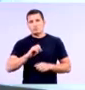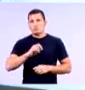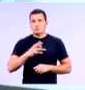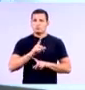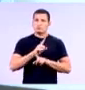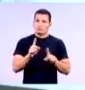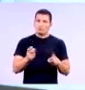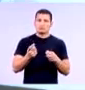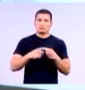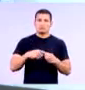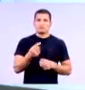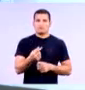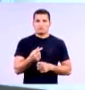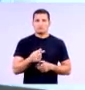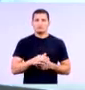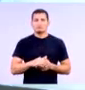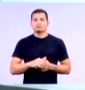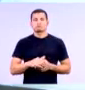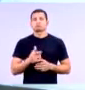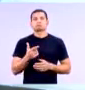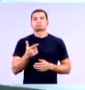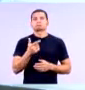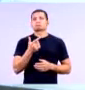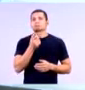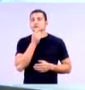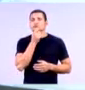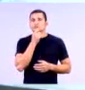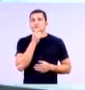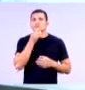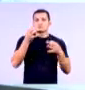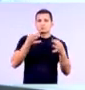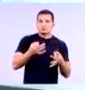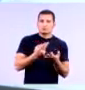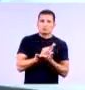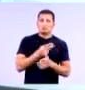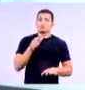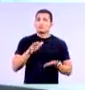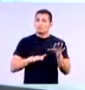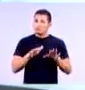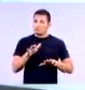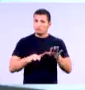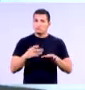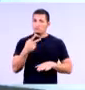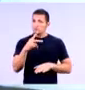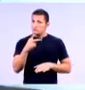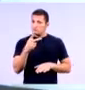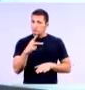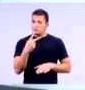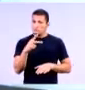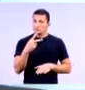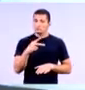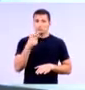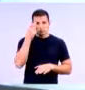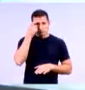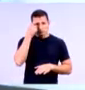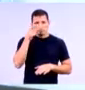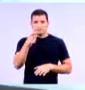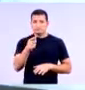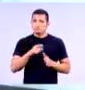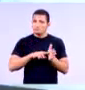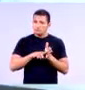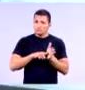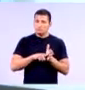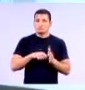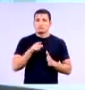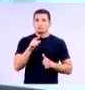retornar valor. Não existe o certo ou errado. Depende da sua concepção do objeto. É você que está analisando. É